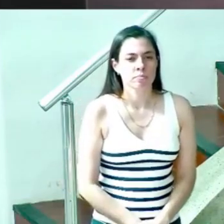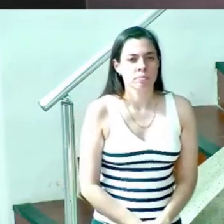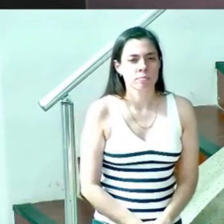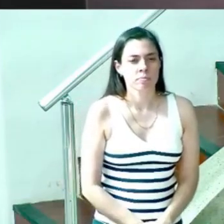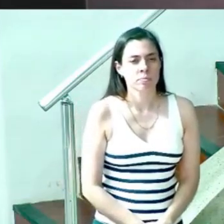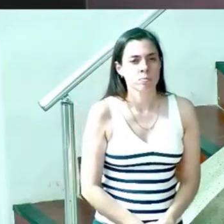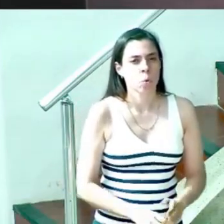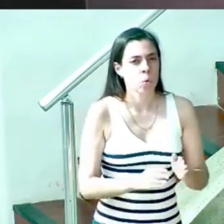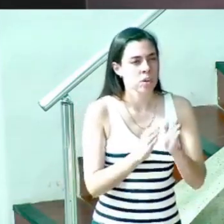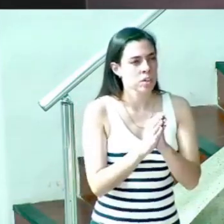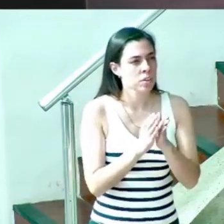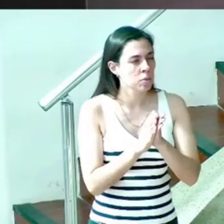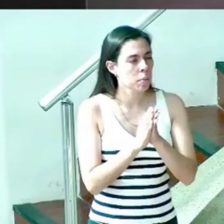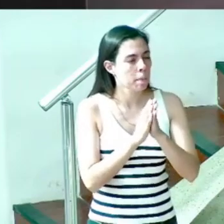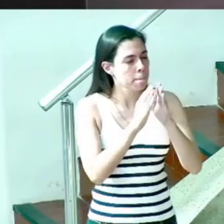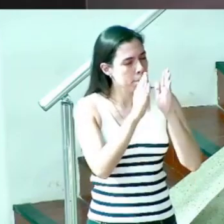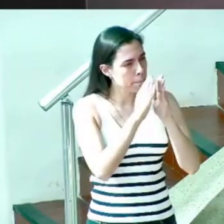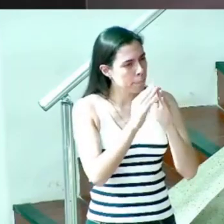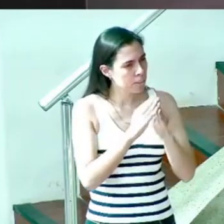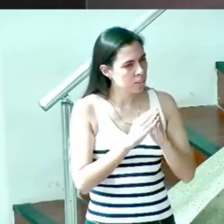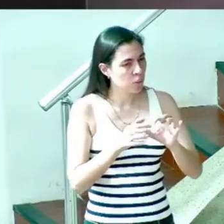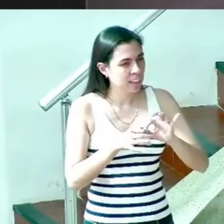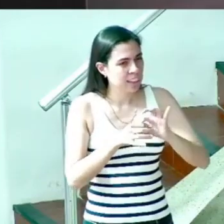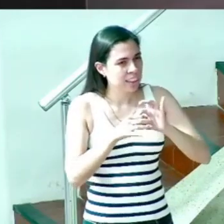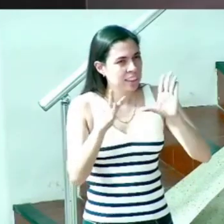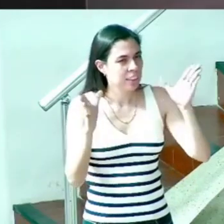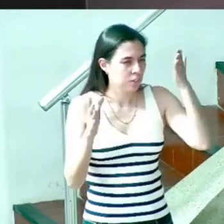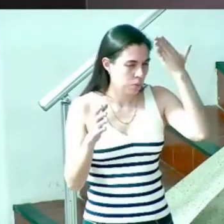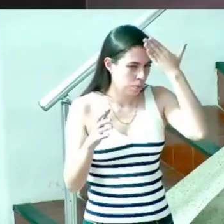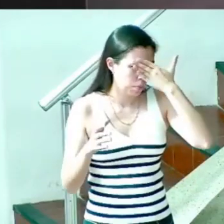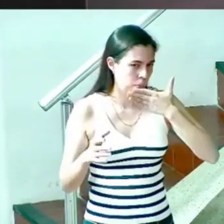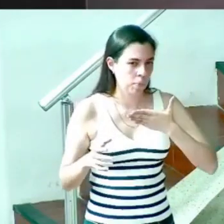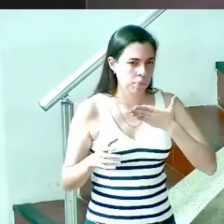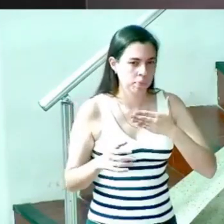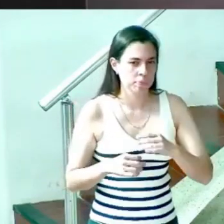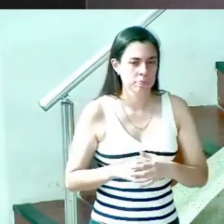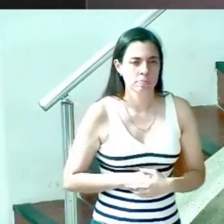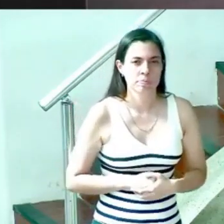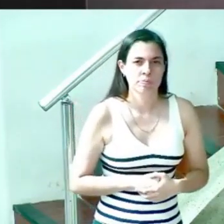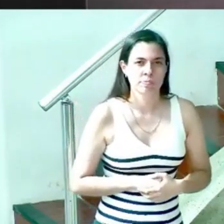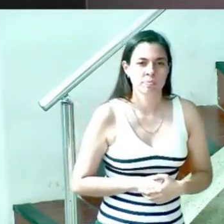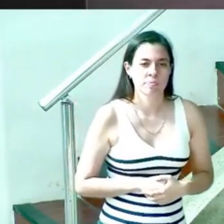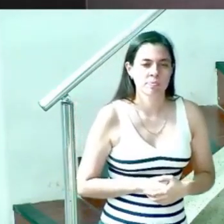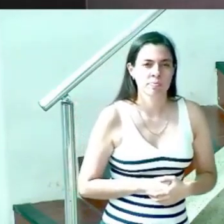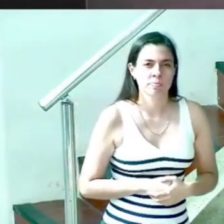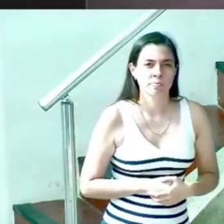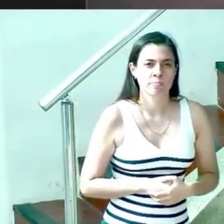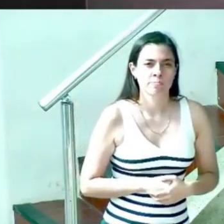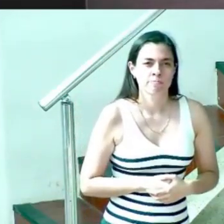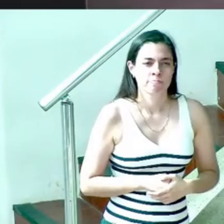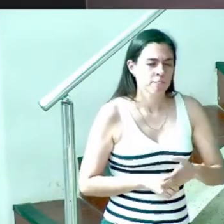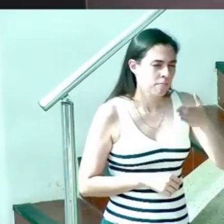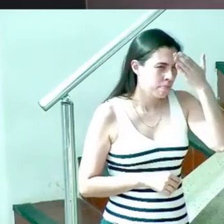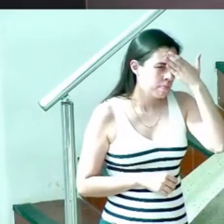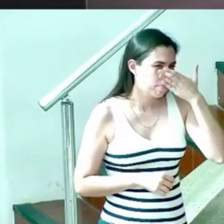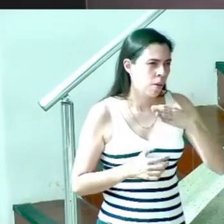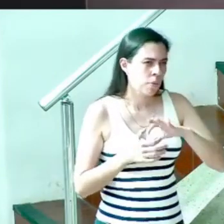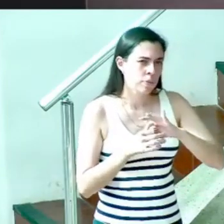Orando e pedindo ao Senhor que te livre do mal. Esse será o desenho. Livra-me, Senhor, do